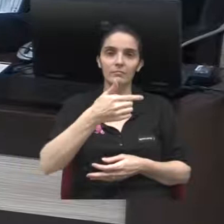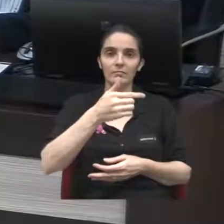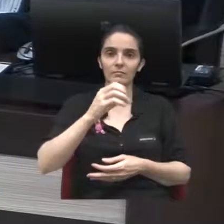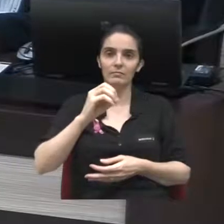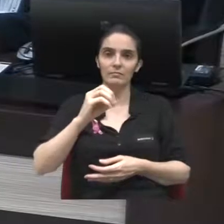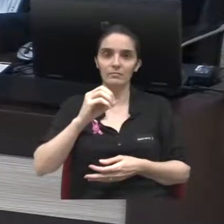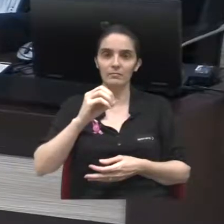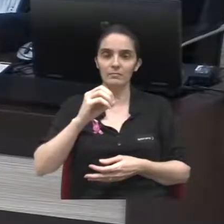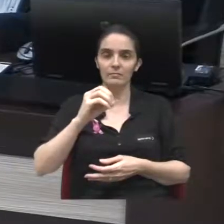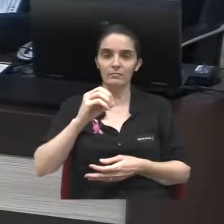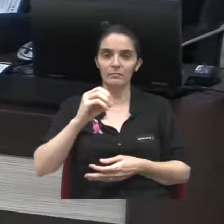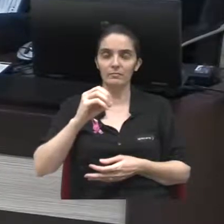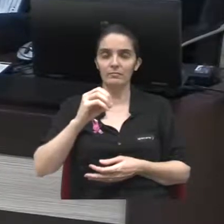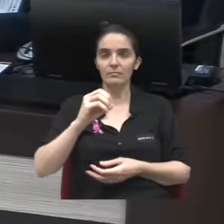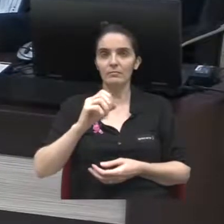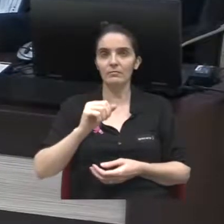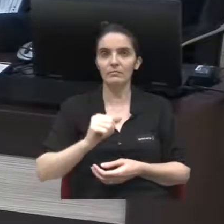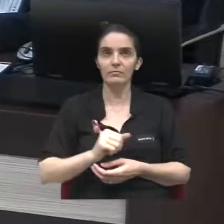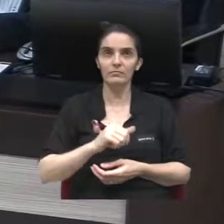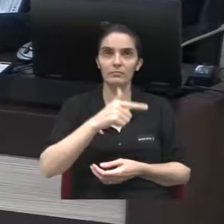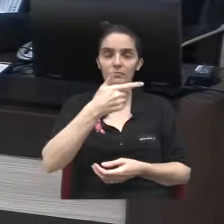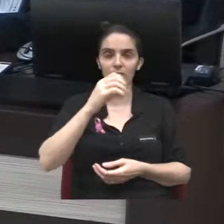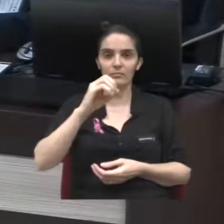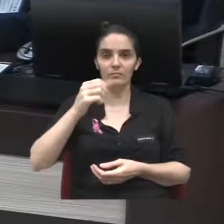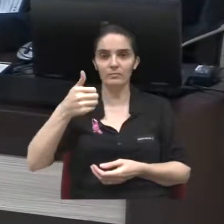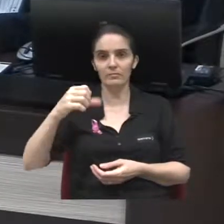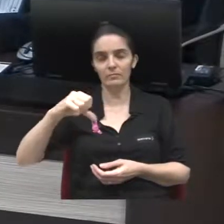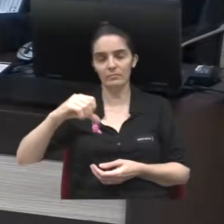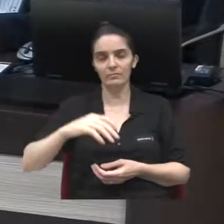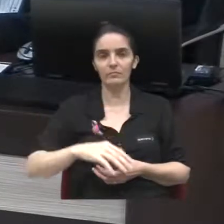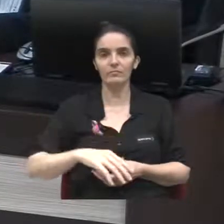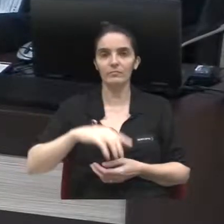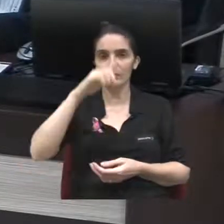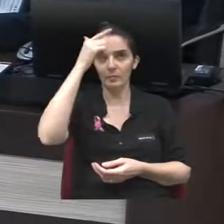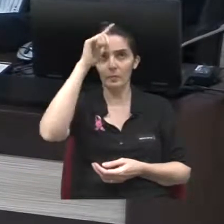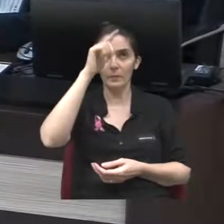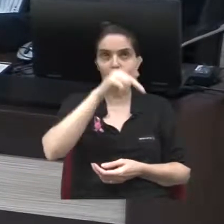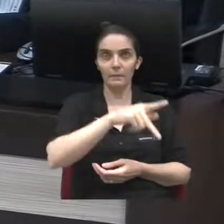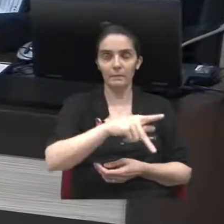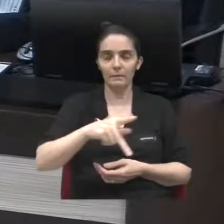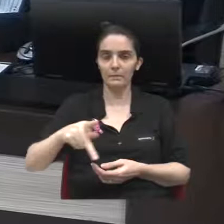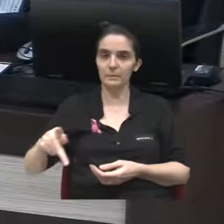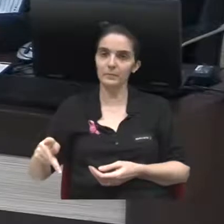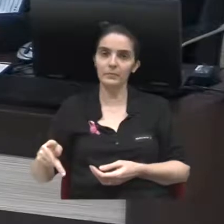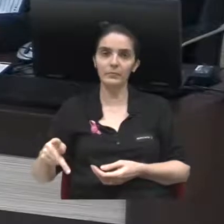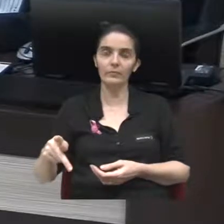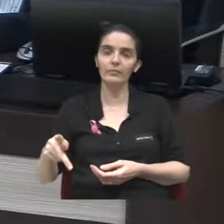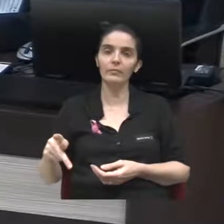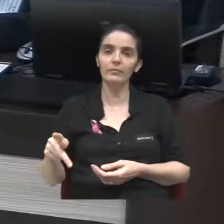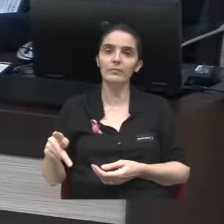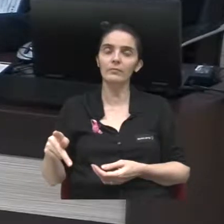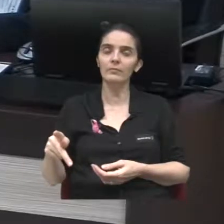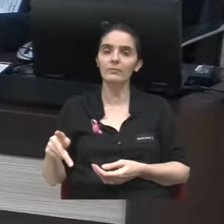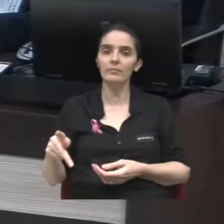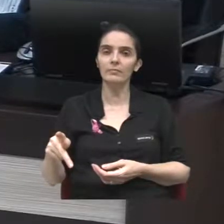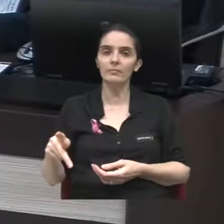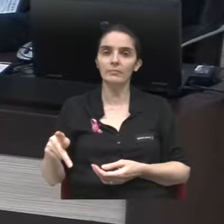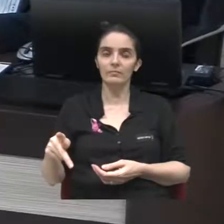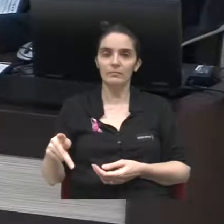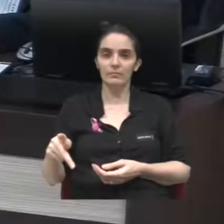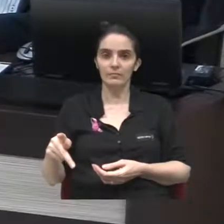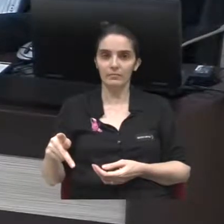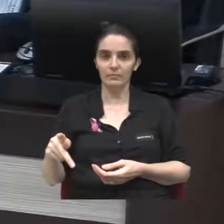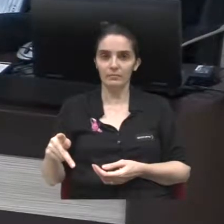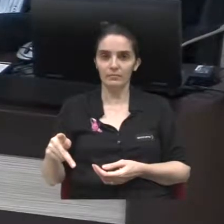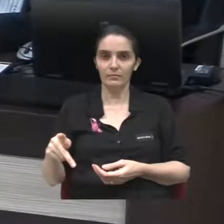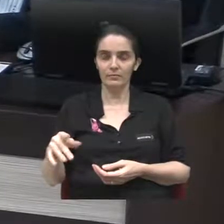344/20/2019. Ilmo senhor Sidney Pascotto, presidente da Câmara Municipal de Limeira. Senhor